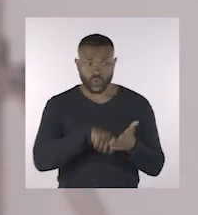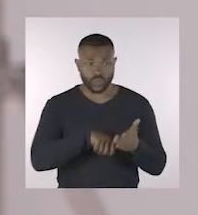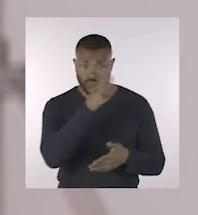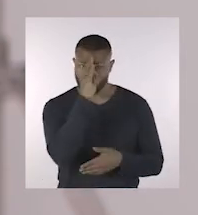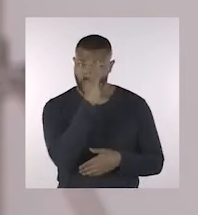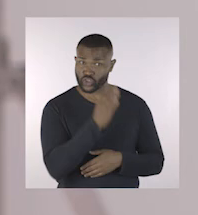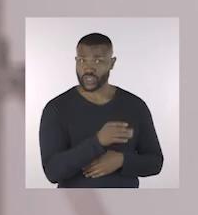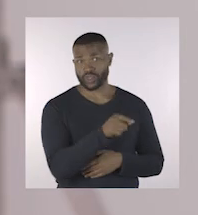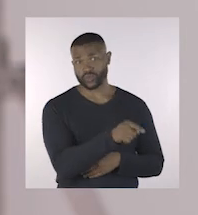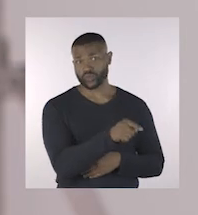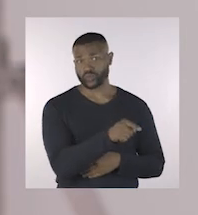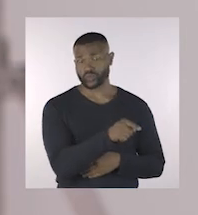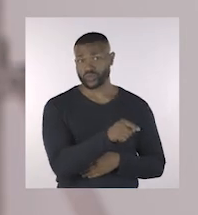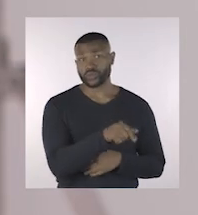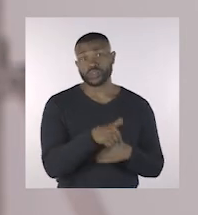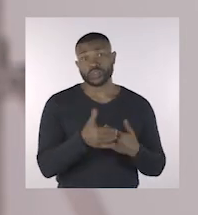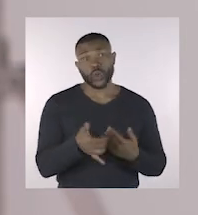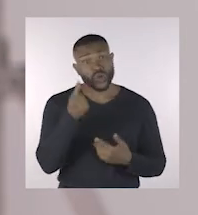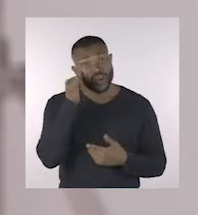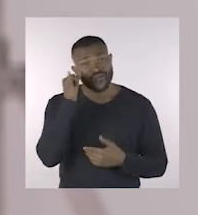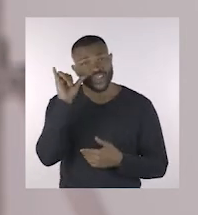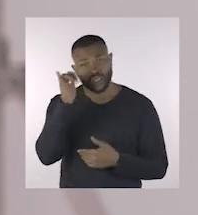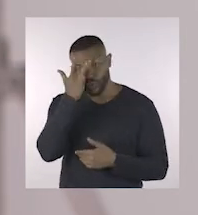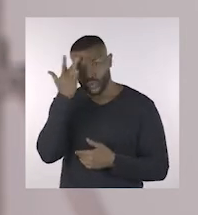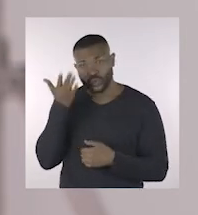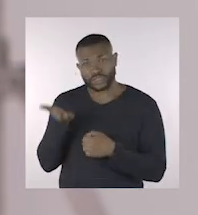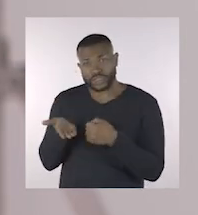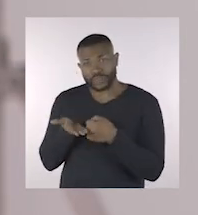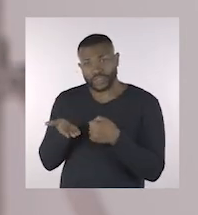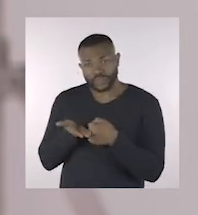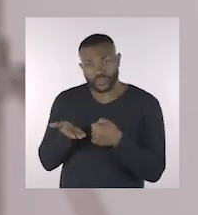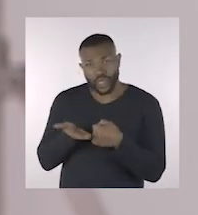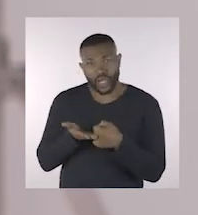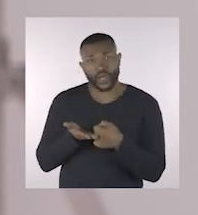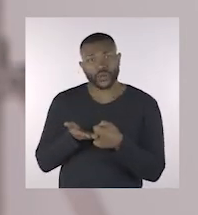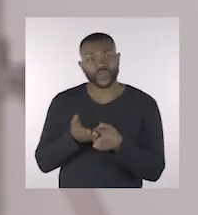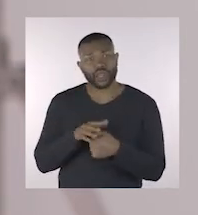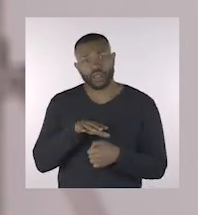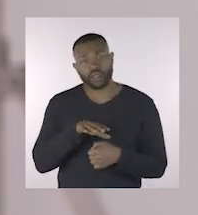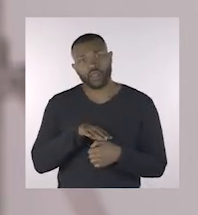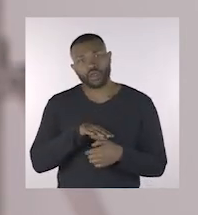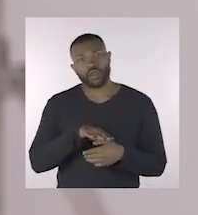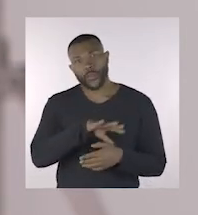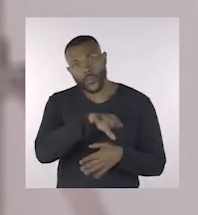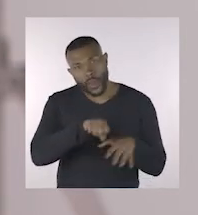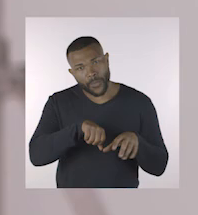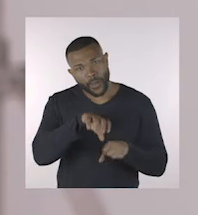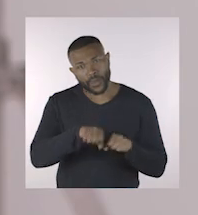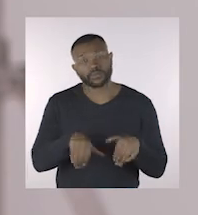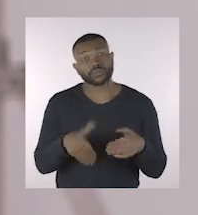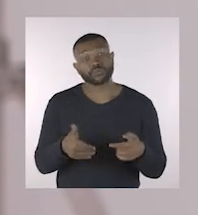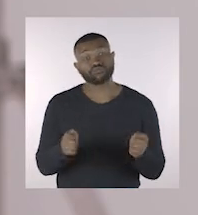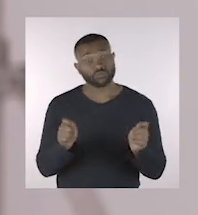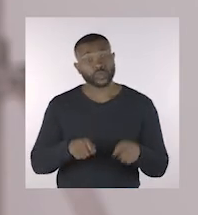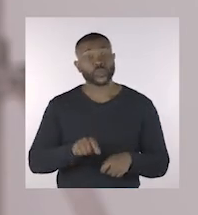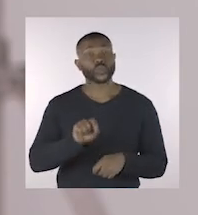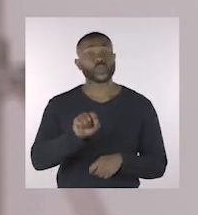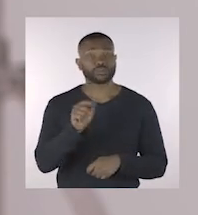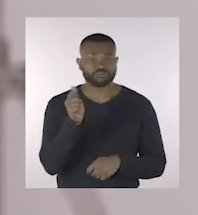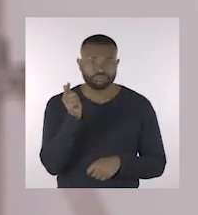vamos contratar eles diretamente então nós evitamos um intermediário que ia ficar com a parte do leão e